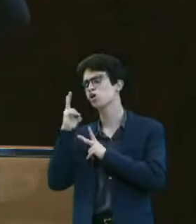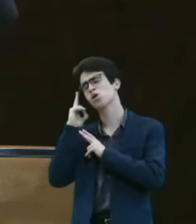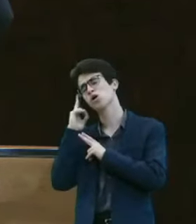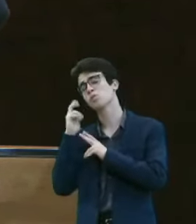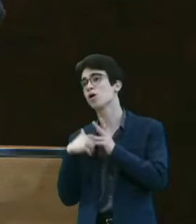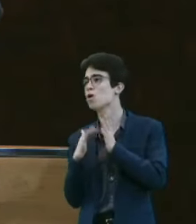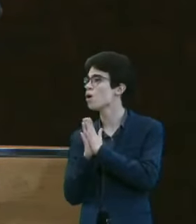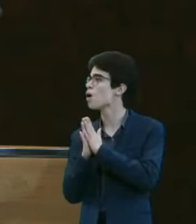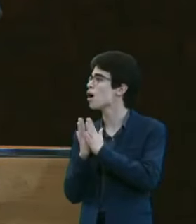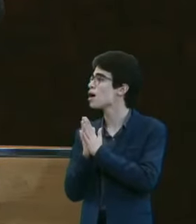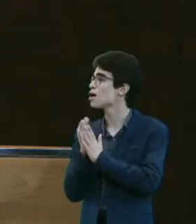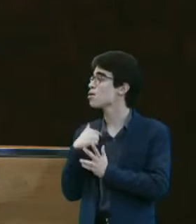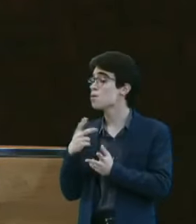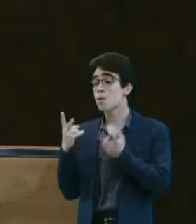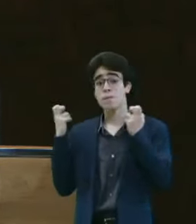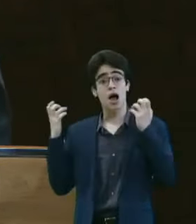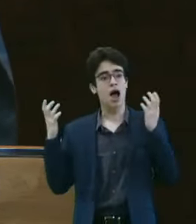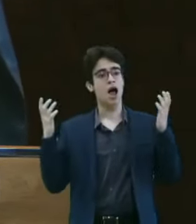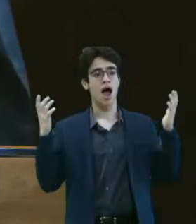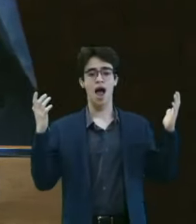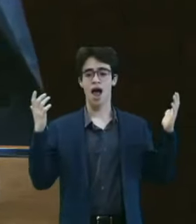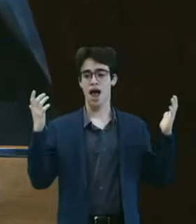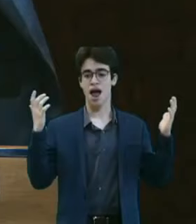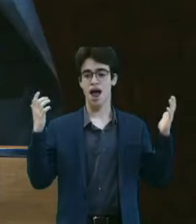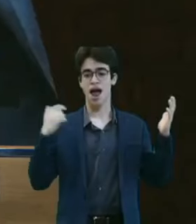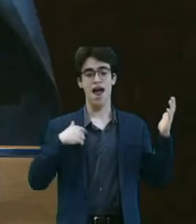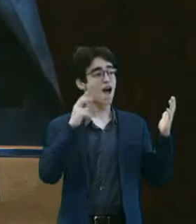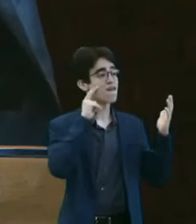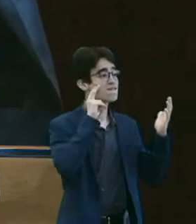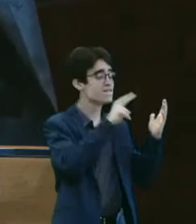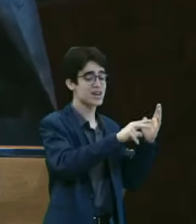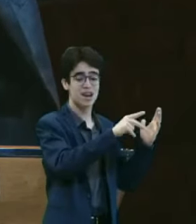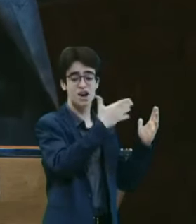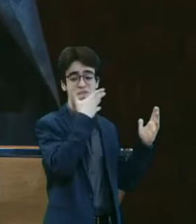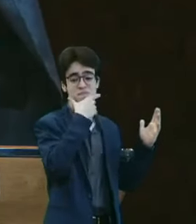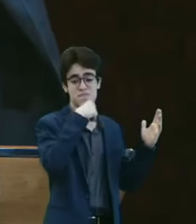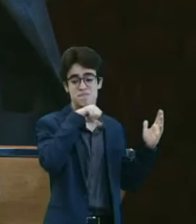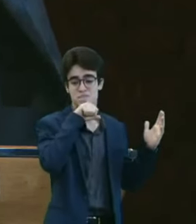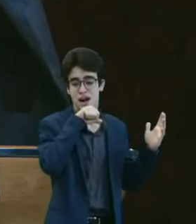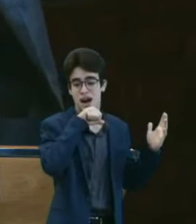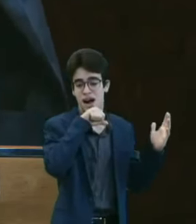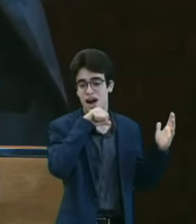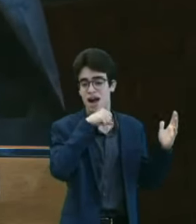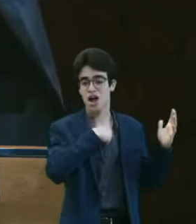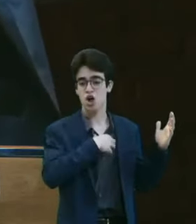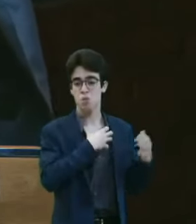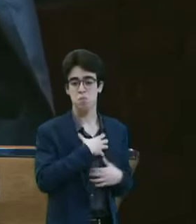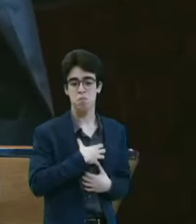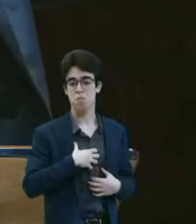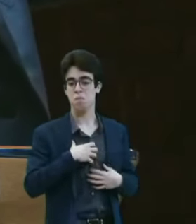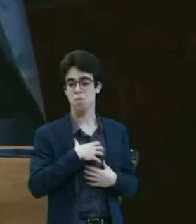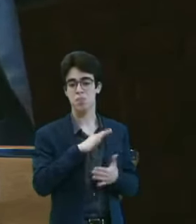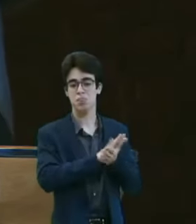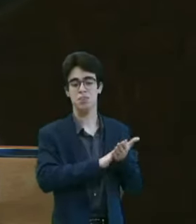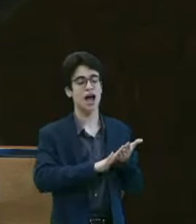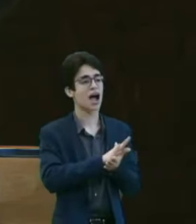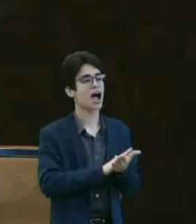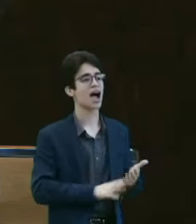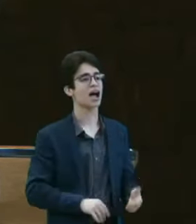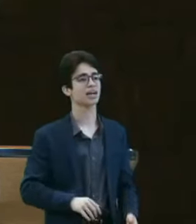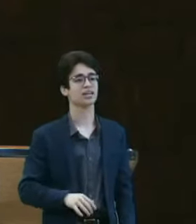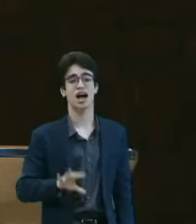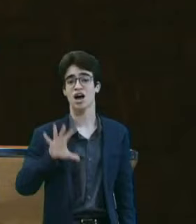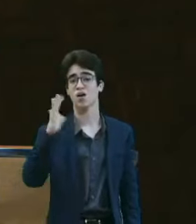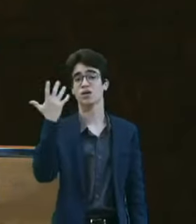vai orar, ele se dá conta: ei, eu vi o meu pai, não me incomodou mais. Sabe o que